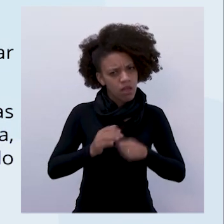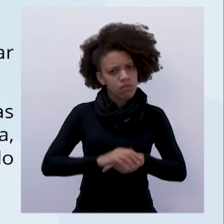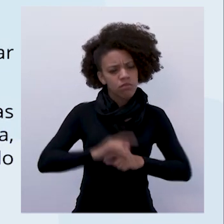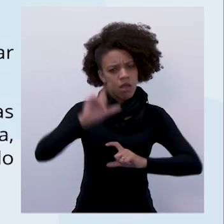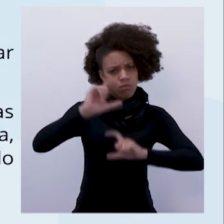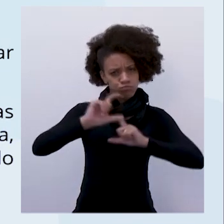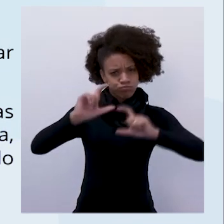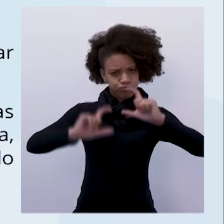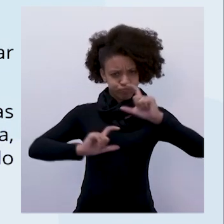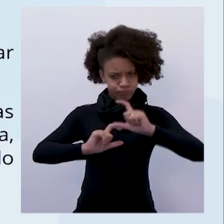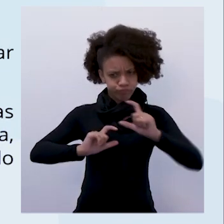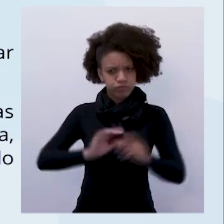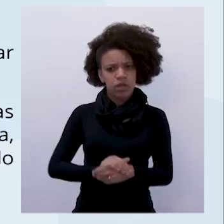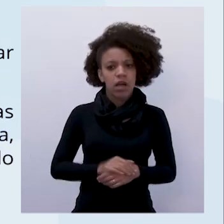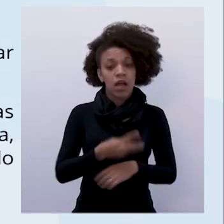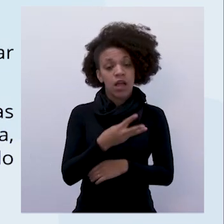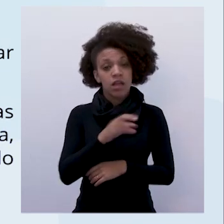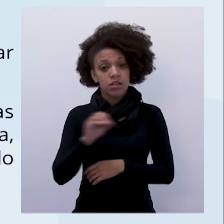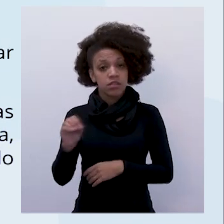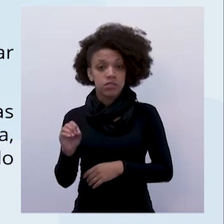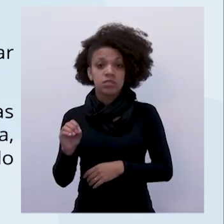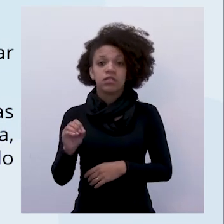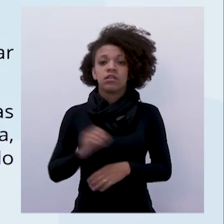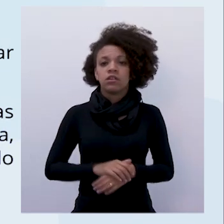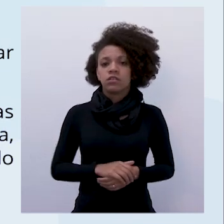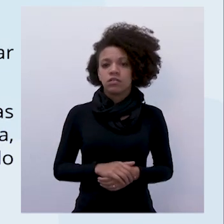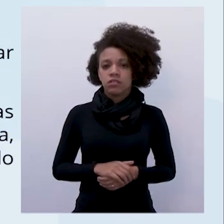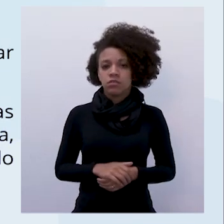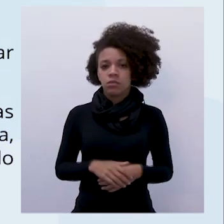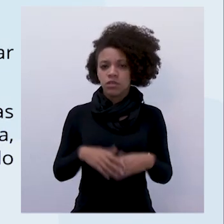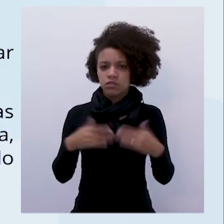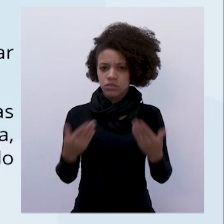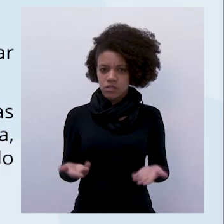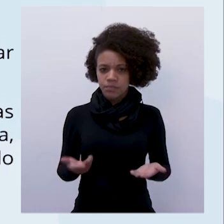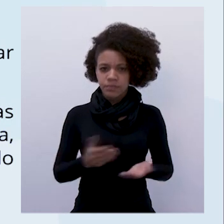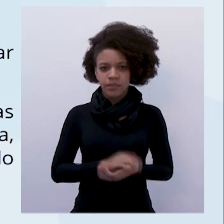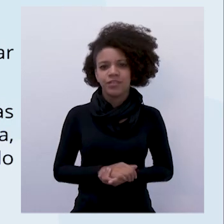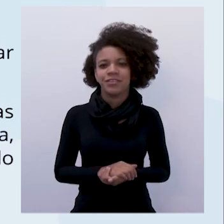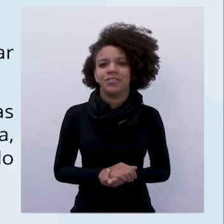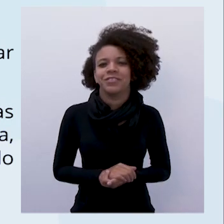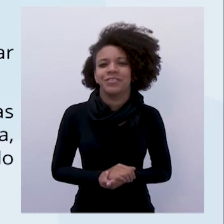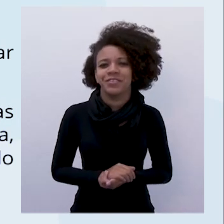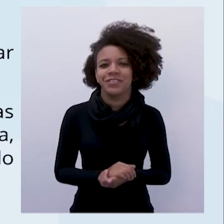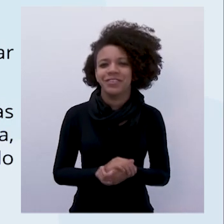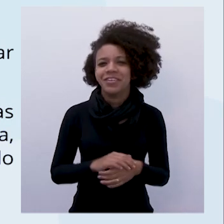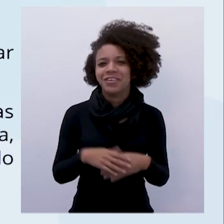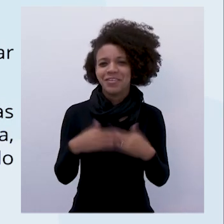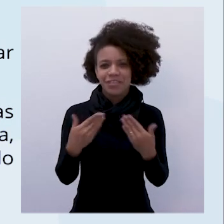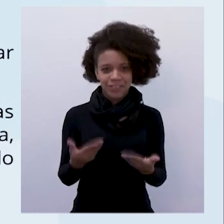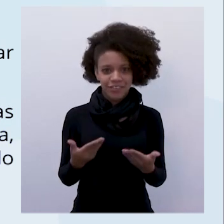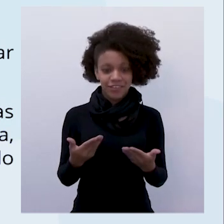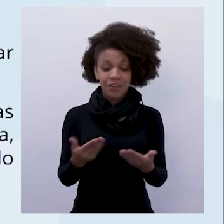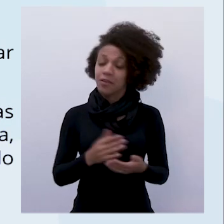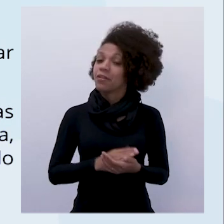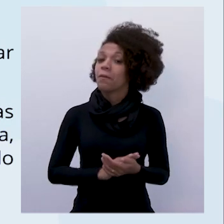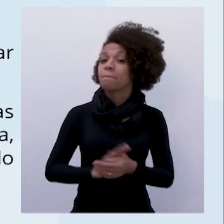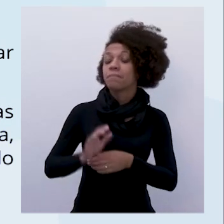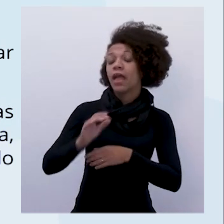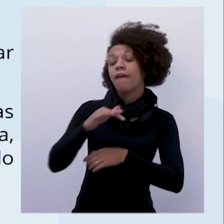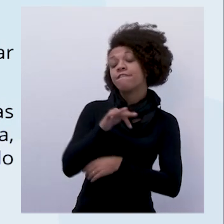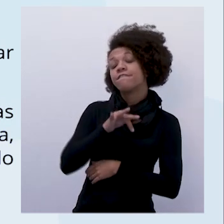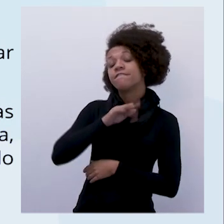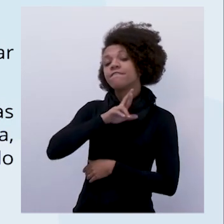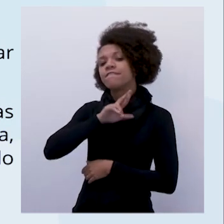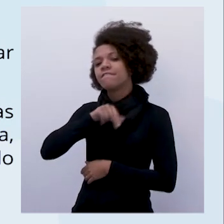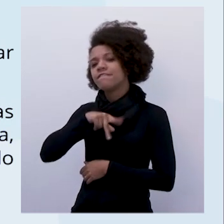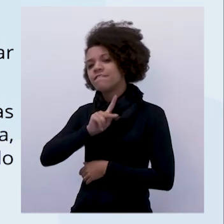quadrinhos chamado 300, os 300 de Esparta, né? Esse filme ele é baseado nos quadrinhos de Frank Miller e da